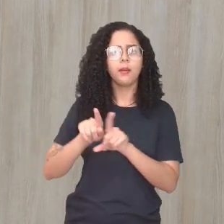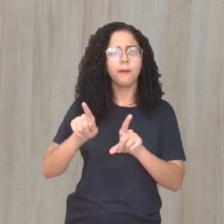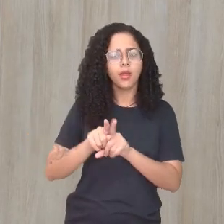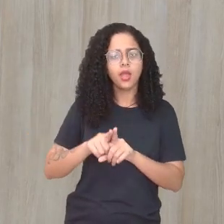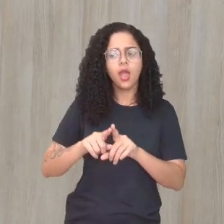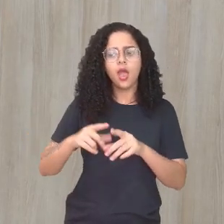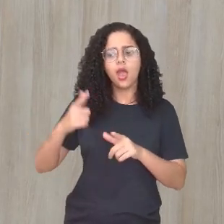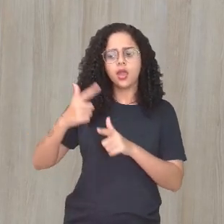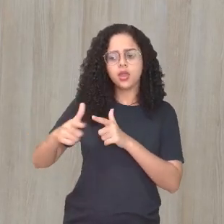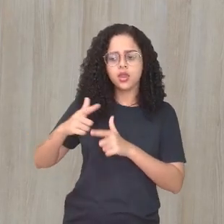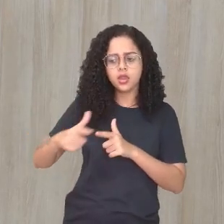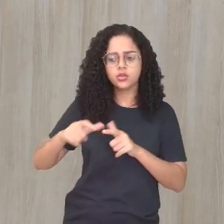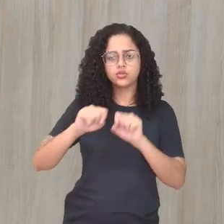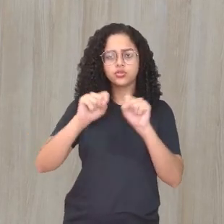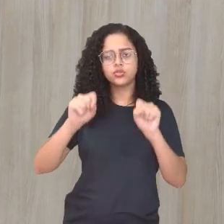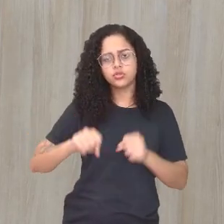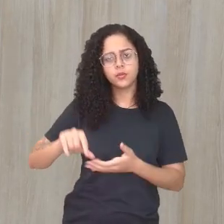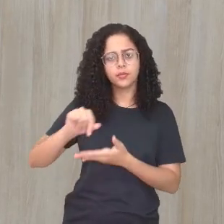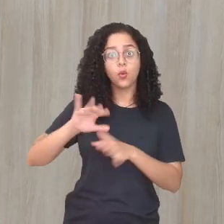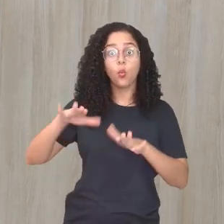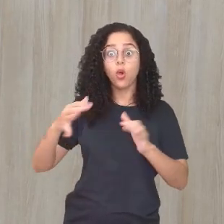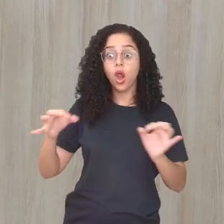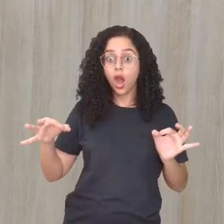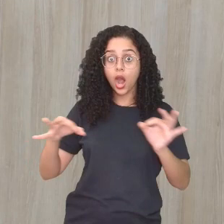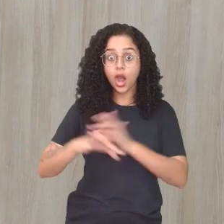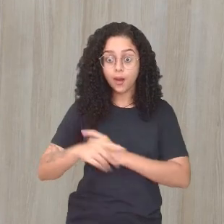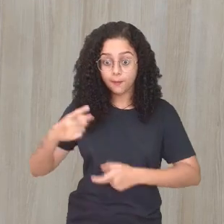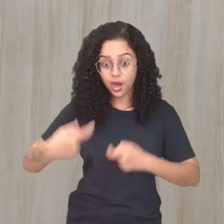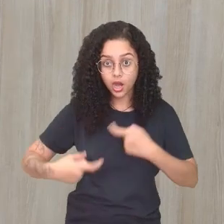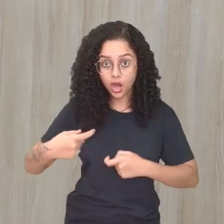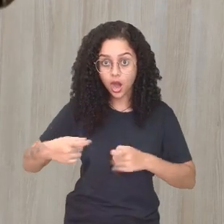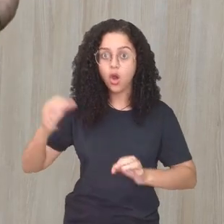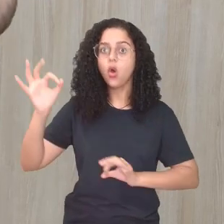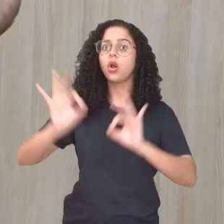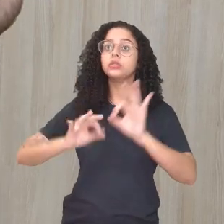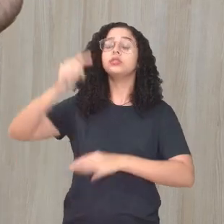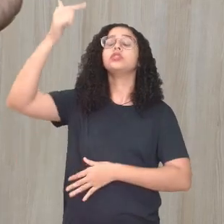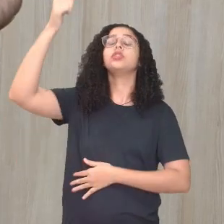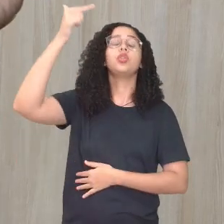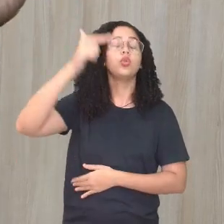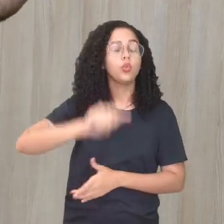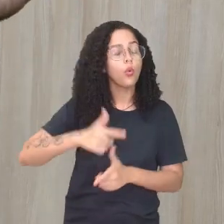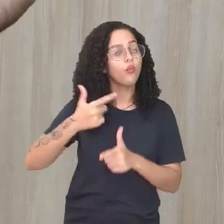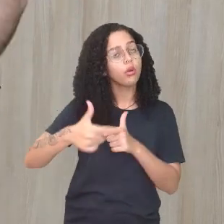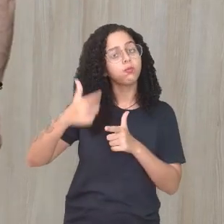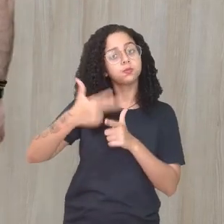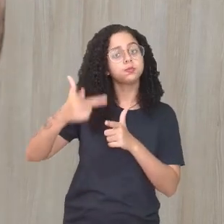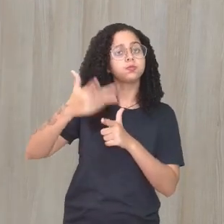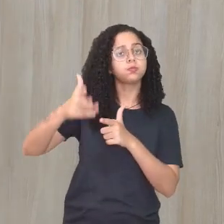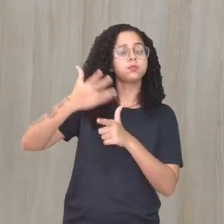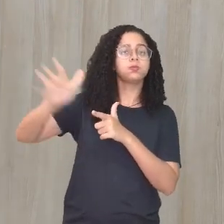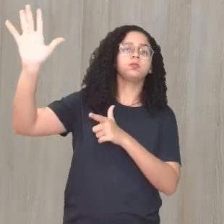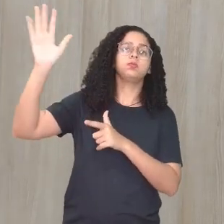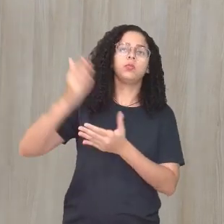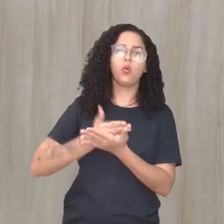capitalista. Aí depois que termina a guerra, tudo se organizando aí, mais uma crise. Então